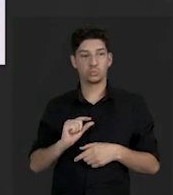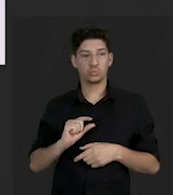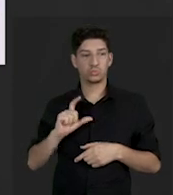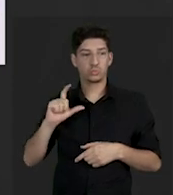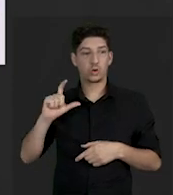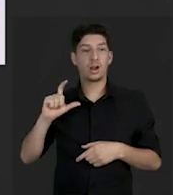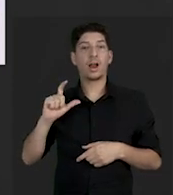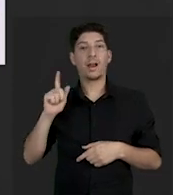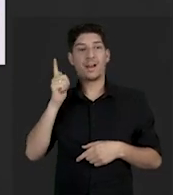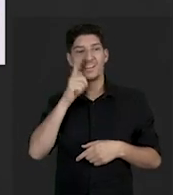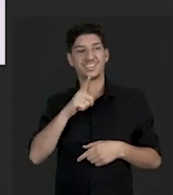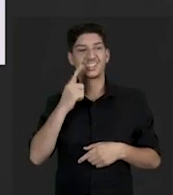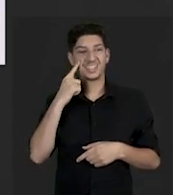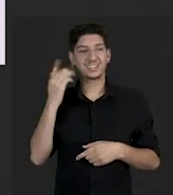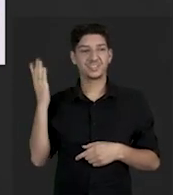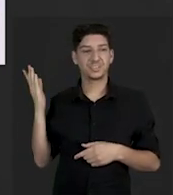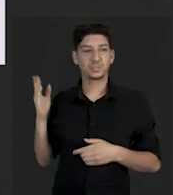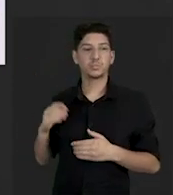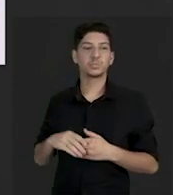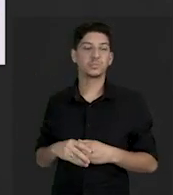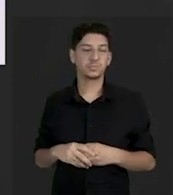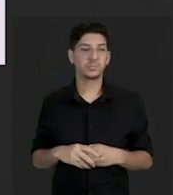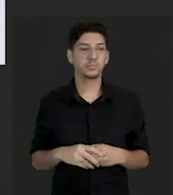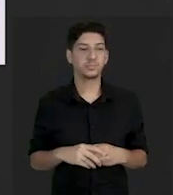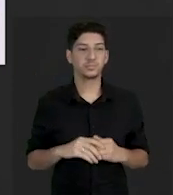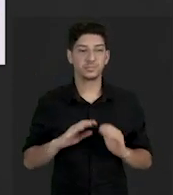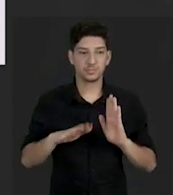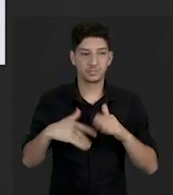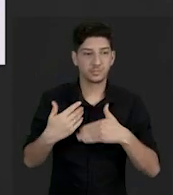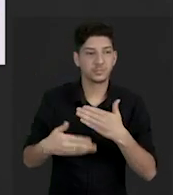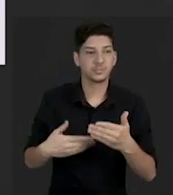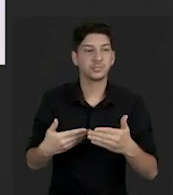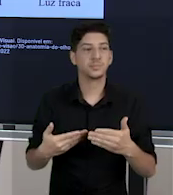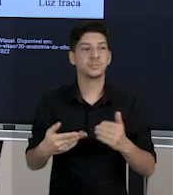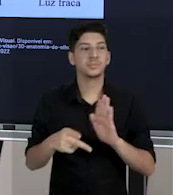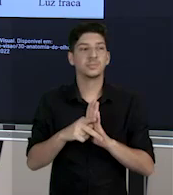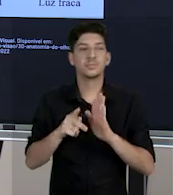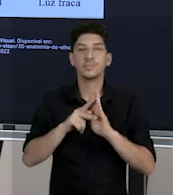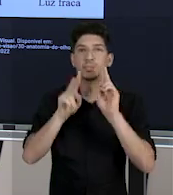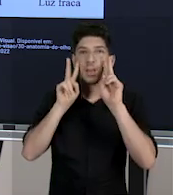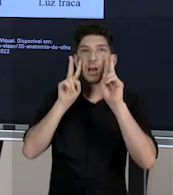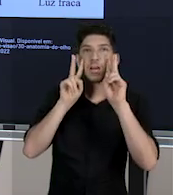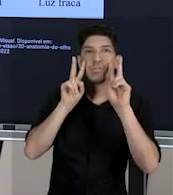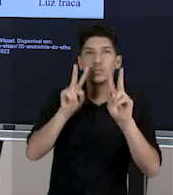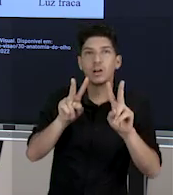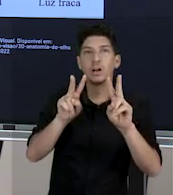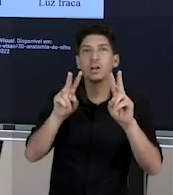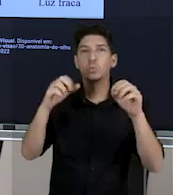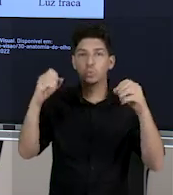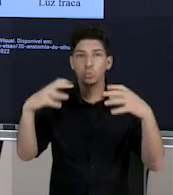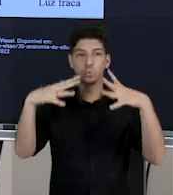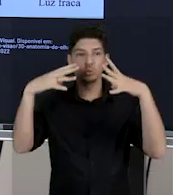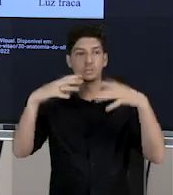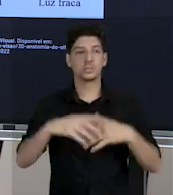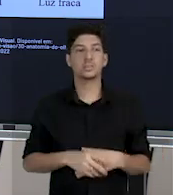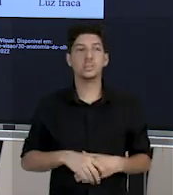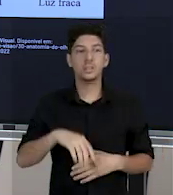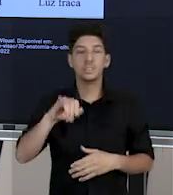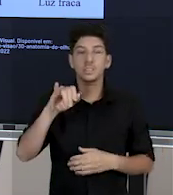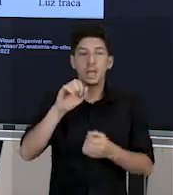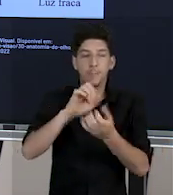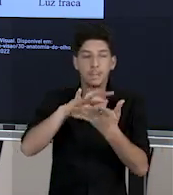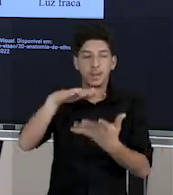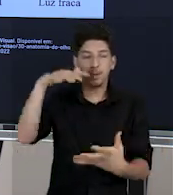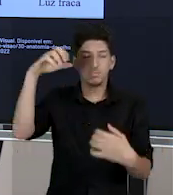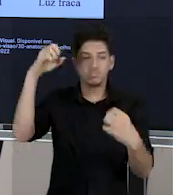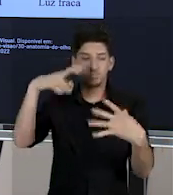pode se relaxar, né, ao longo desses processos aqui de exposição à luz. No caso da luz muito brilhante, a pupila vai